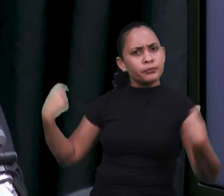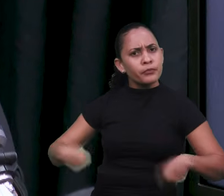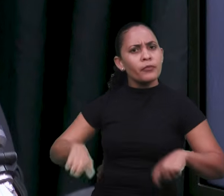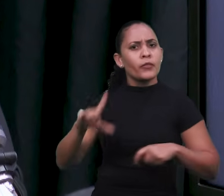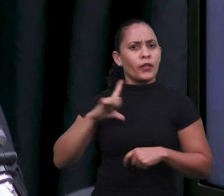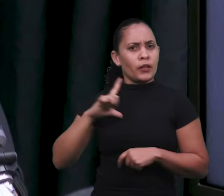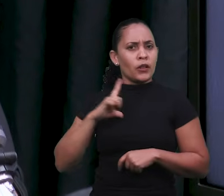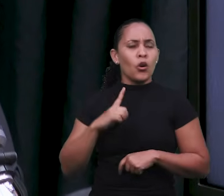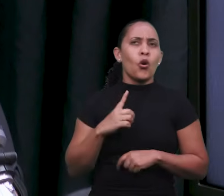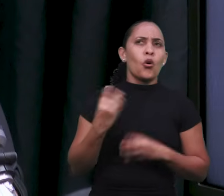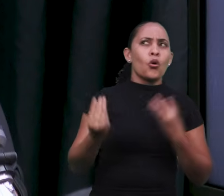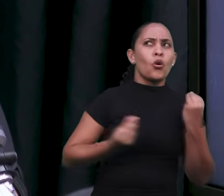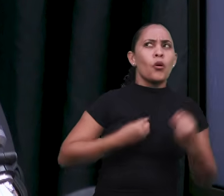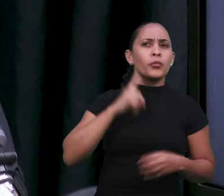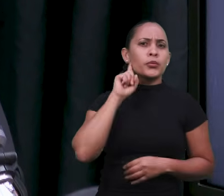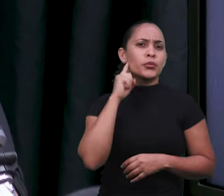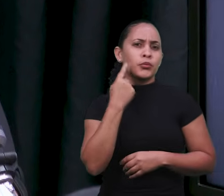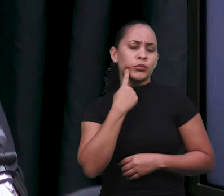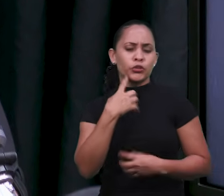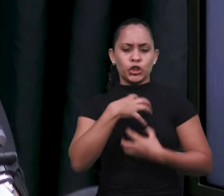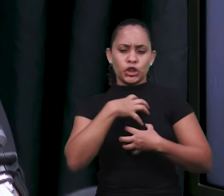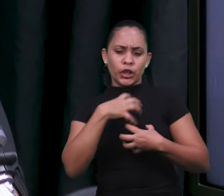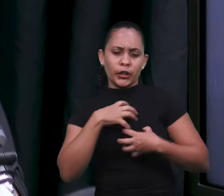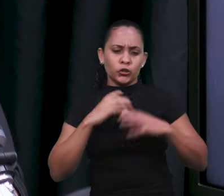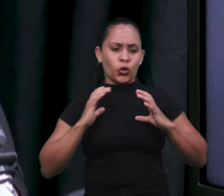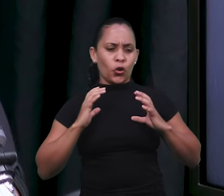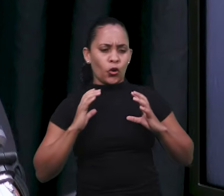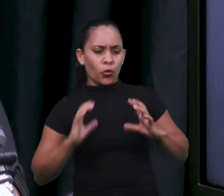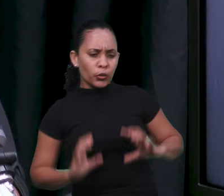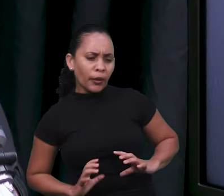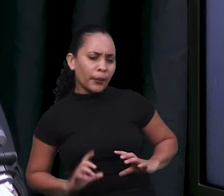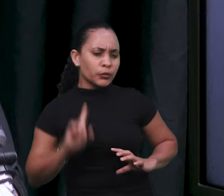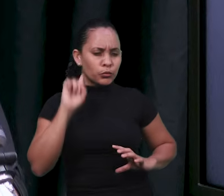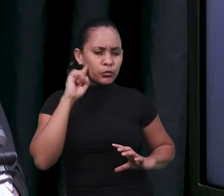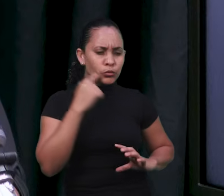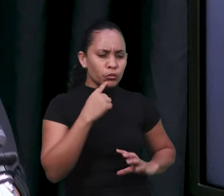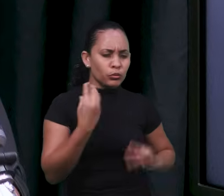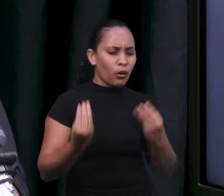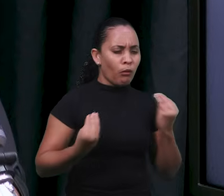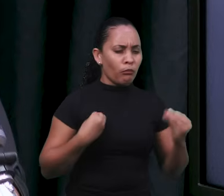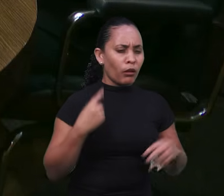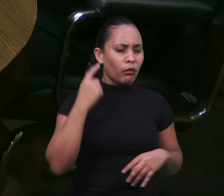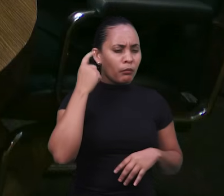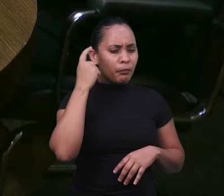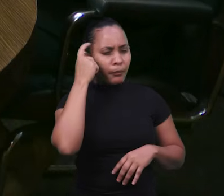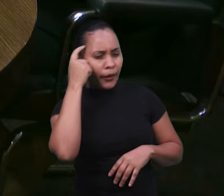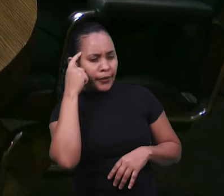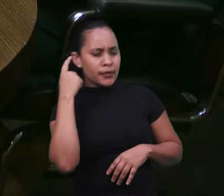que o surdo pensa, o jeito que o surdo se porta, né, mas ter maturidade espiritual é